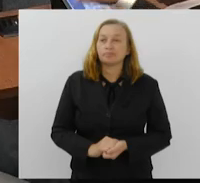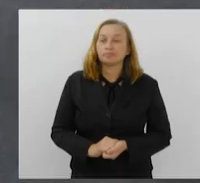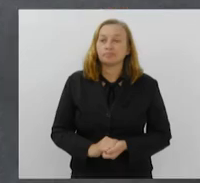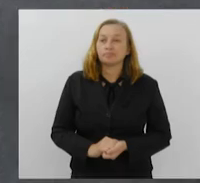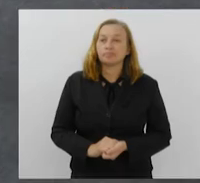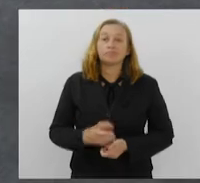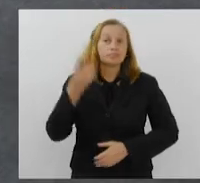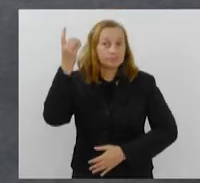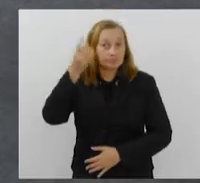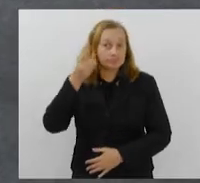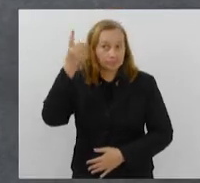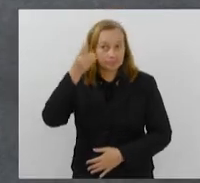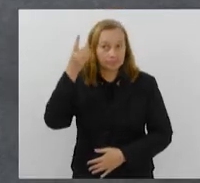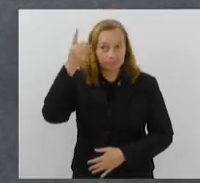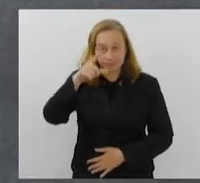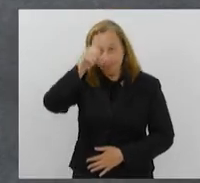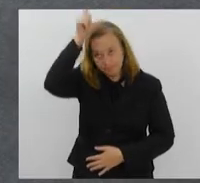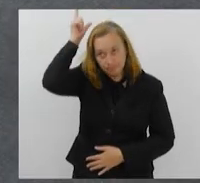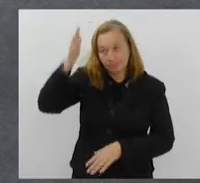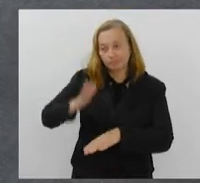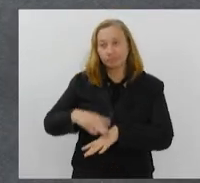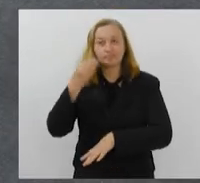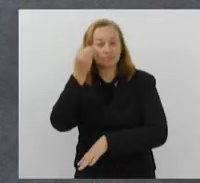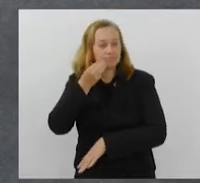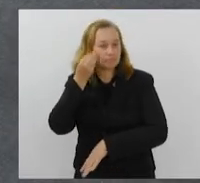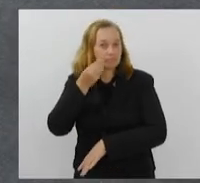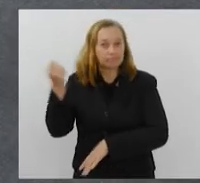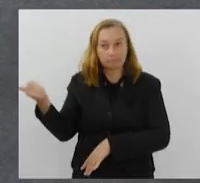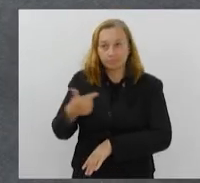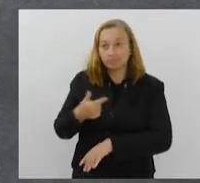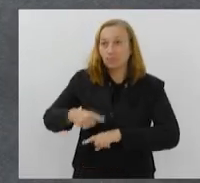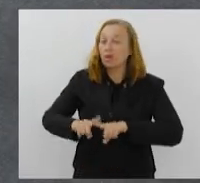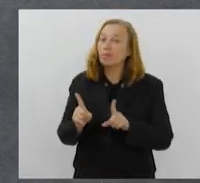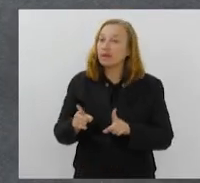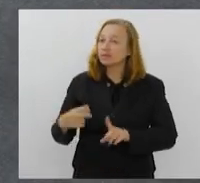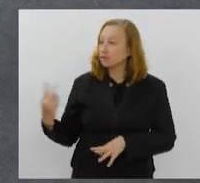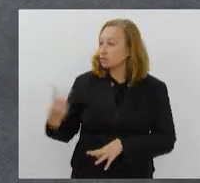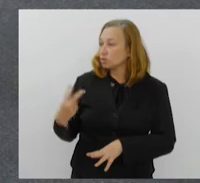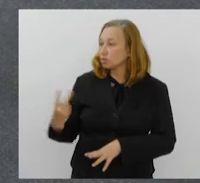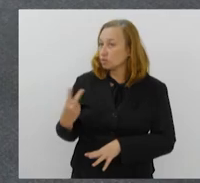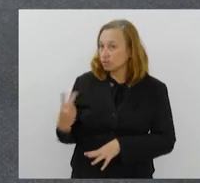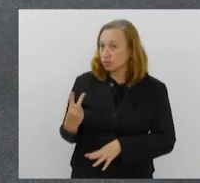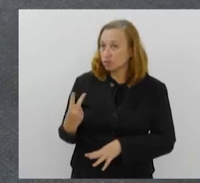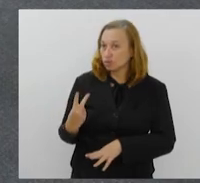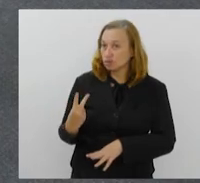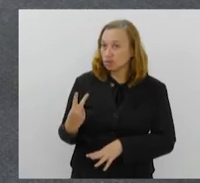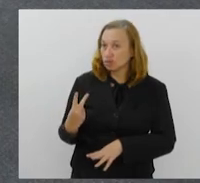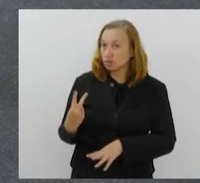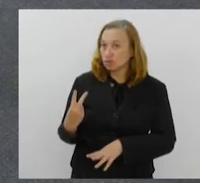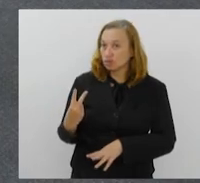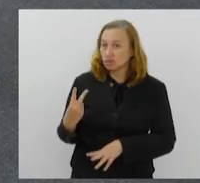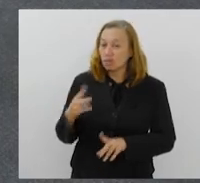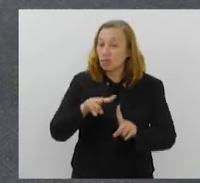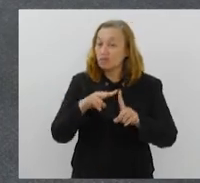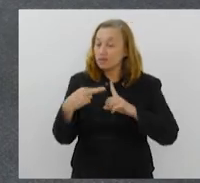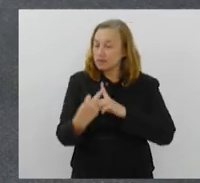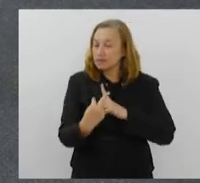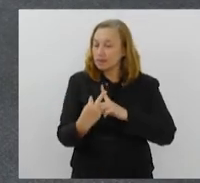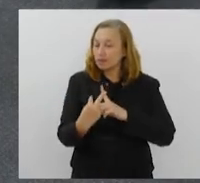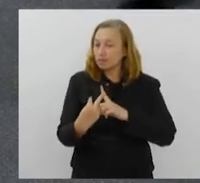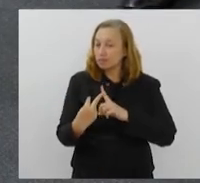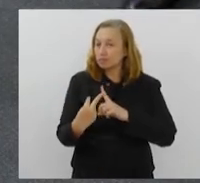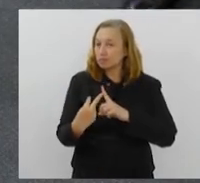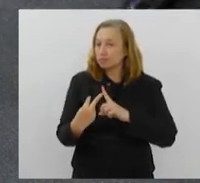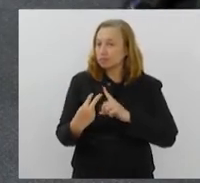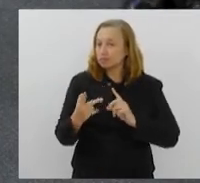O deputado Luiz Paulo é mais experiente do que eu, mas nós ambos somos de algum olhar, somos decanos junto com